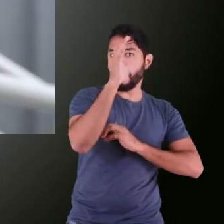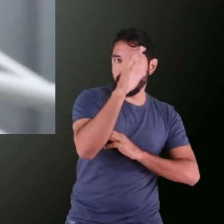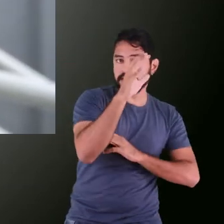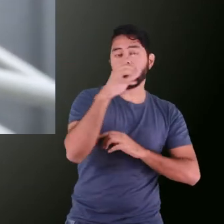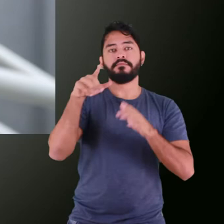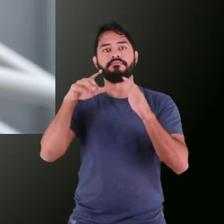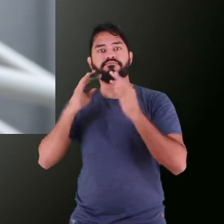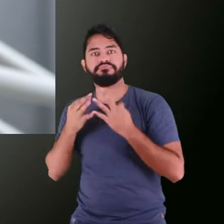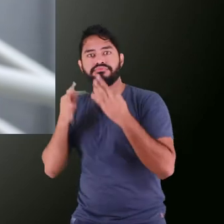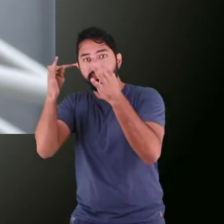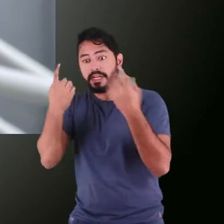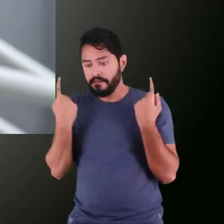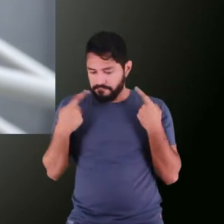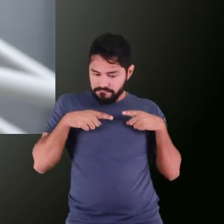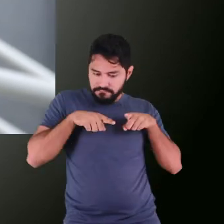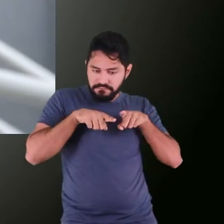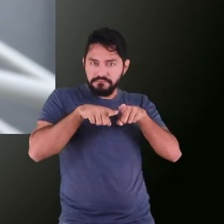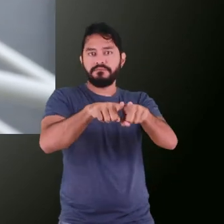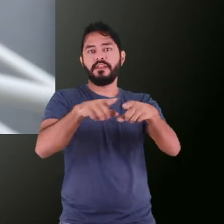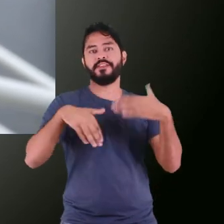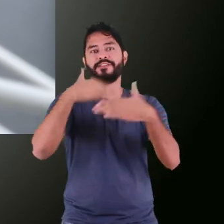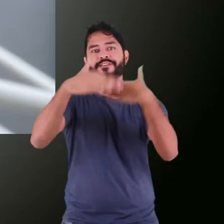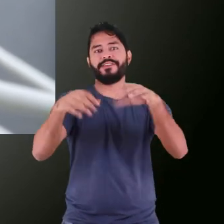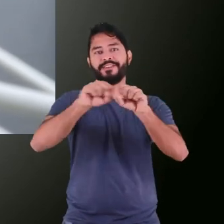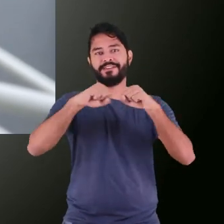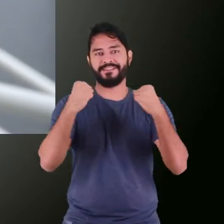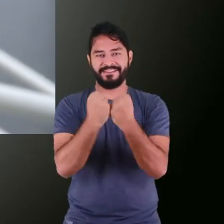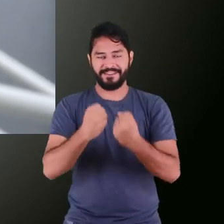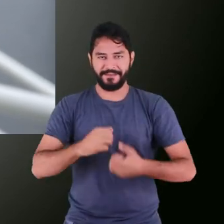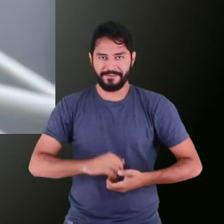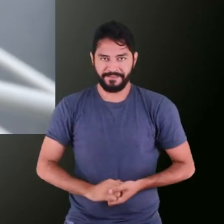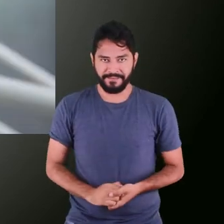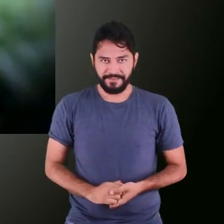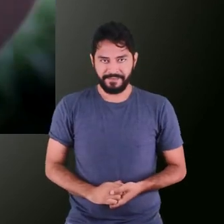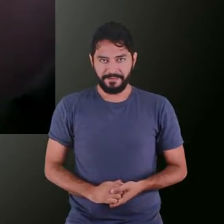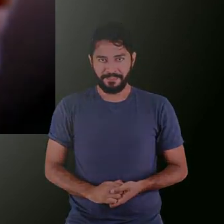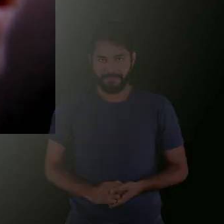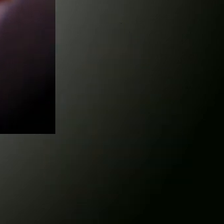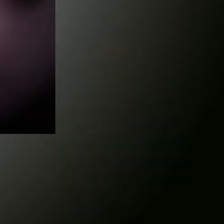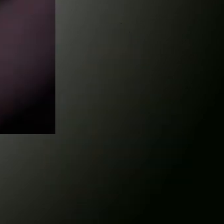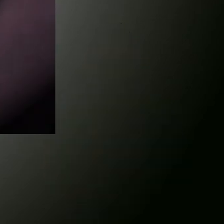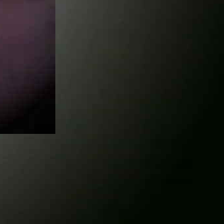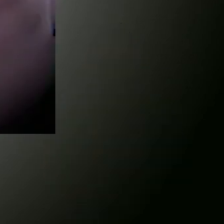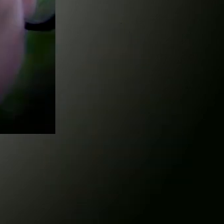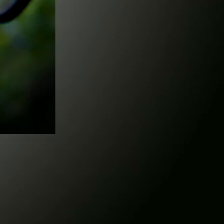política caminham juntas para esse tipo de desenvolvimento de sociedade.